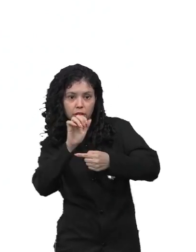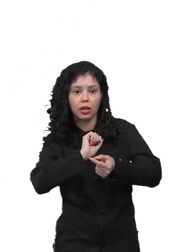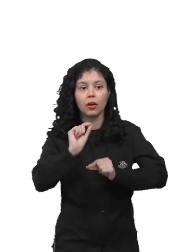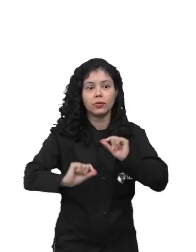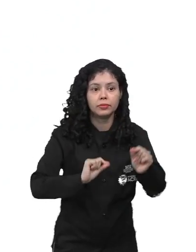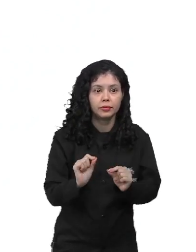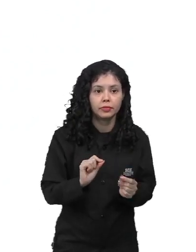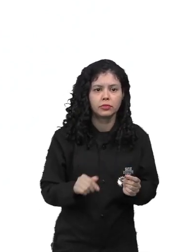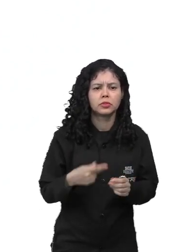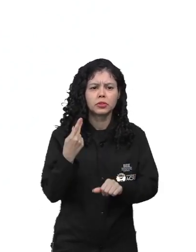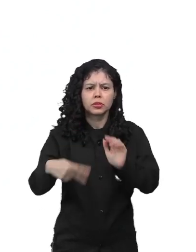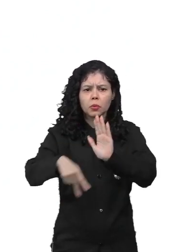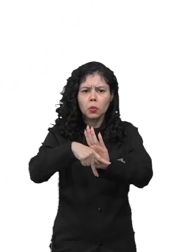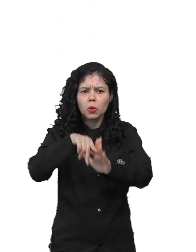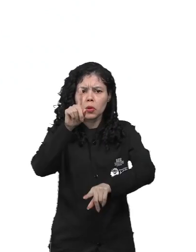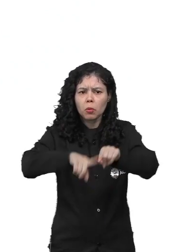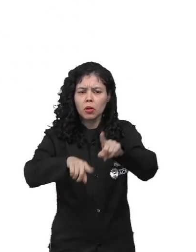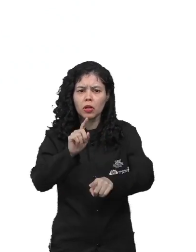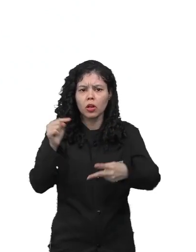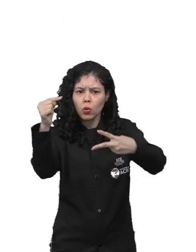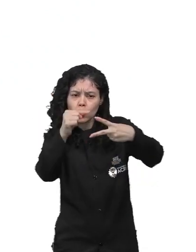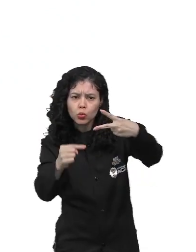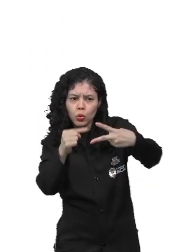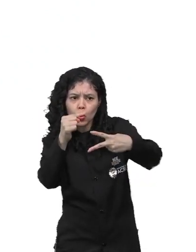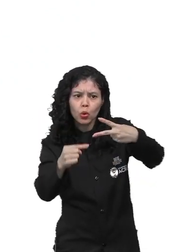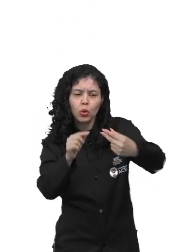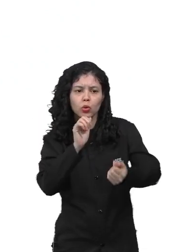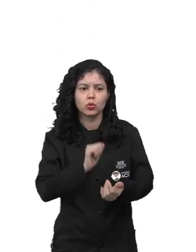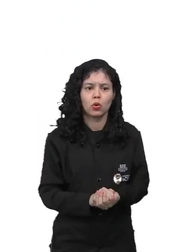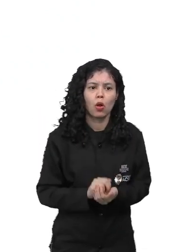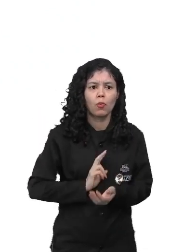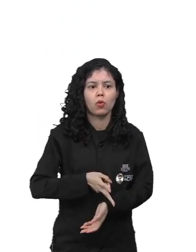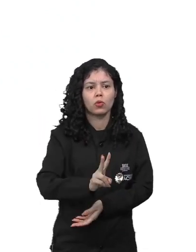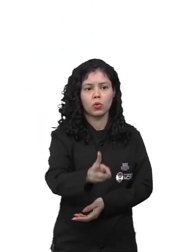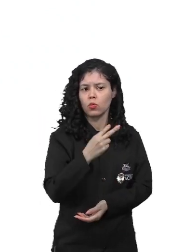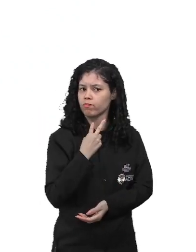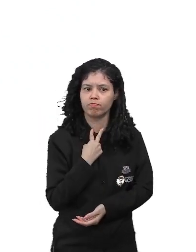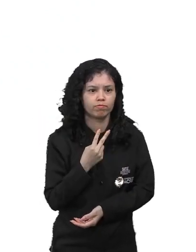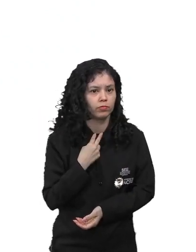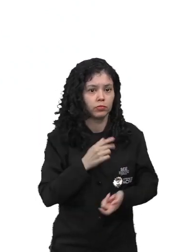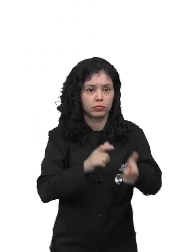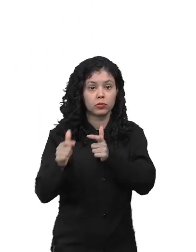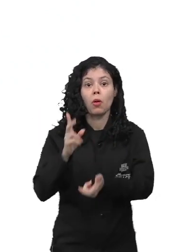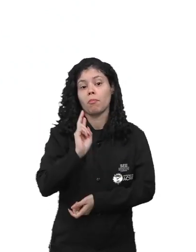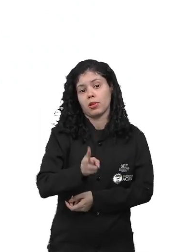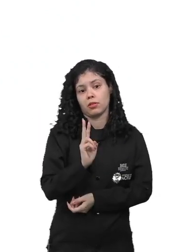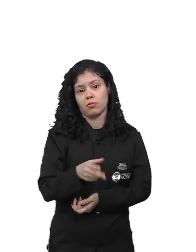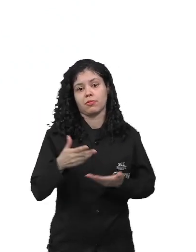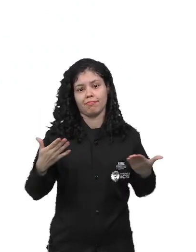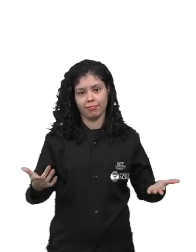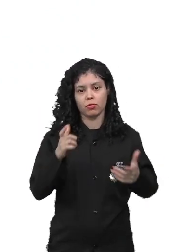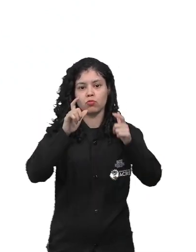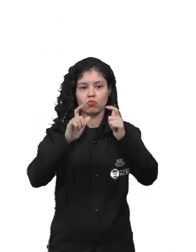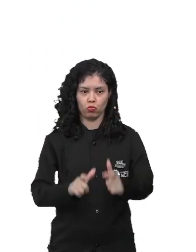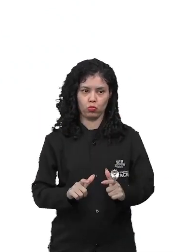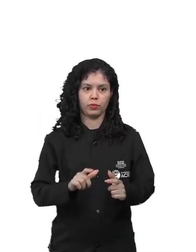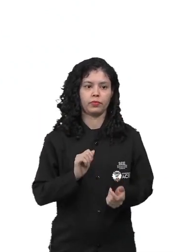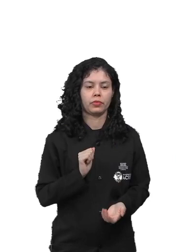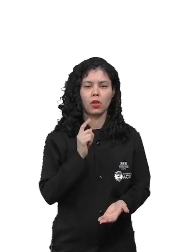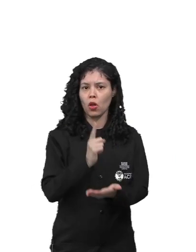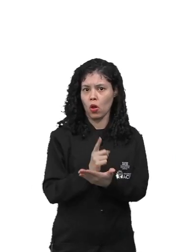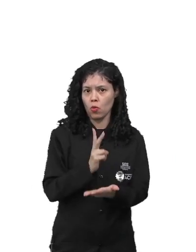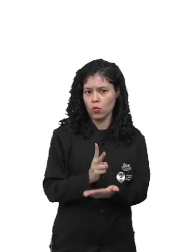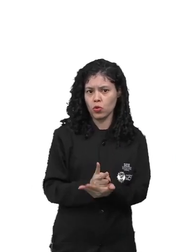impenetrabilidade. É a propriedade da matéria que afirma que 2 corpos não podem ocupar o mesmo espaço ao